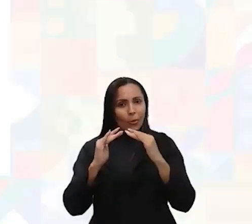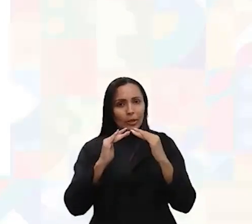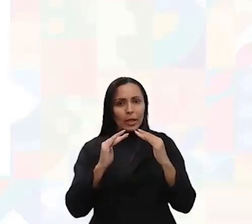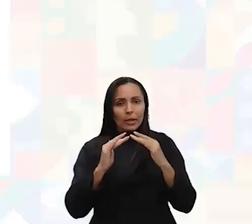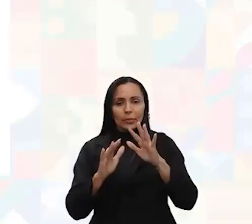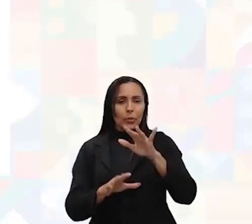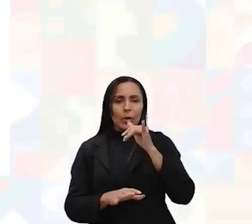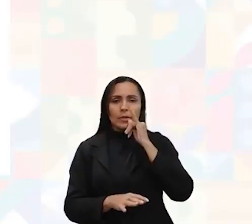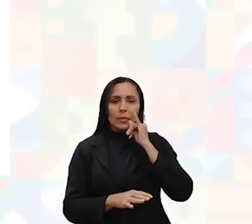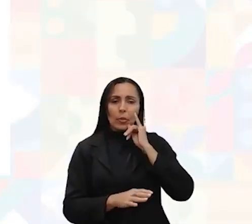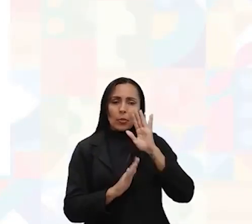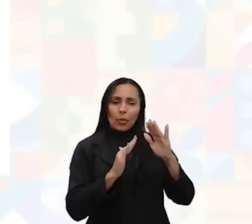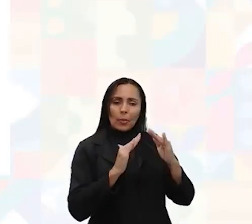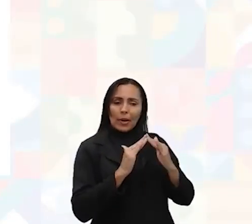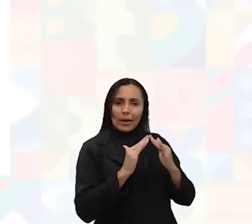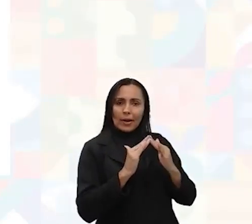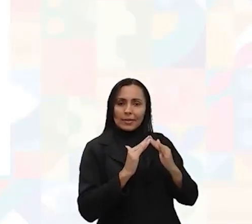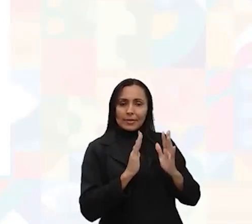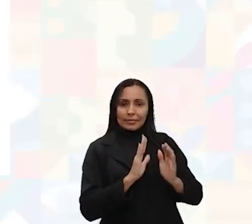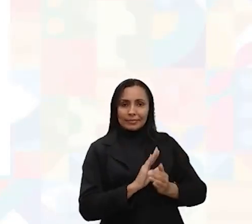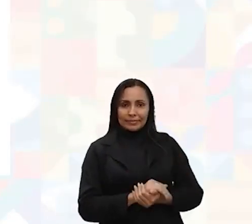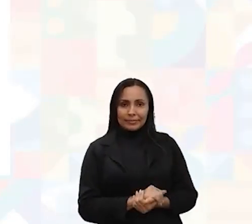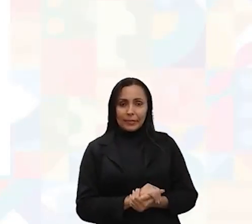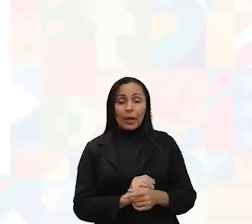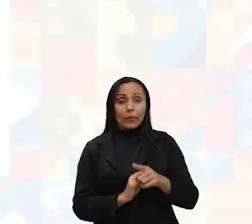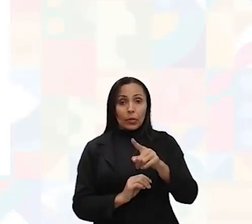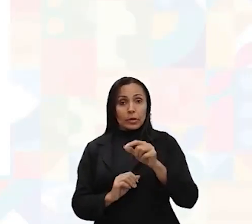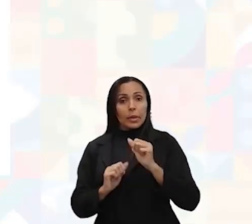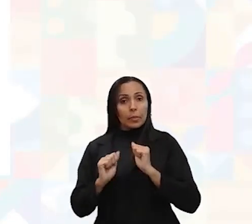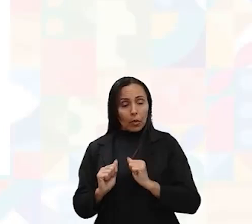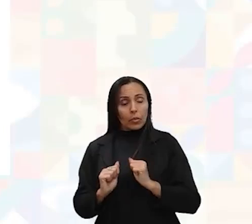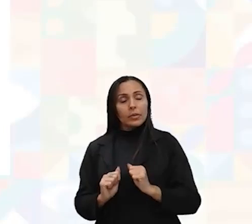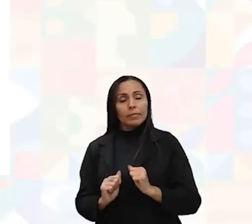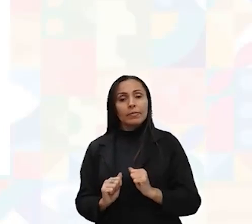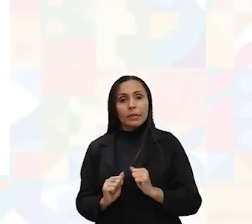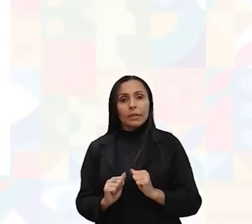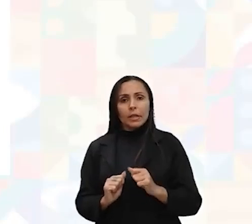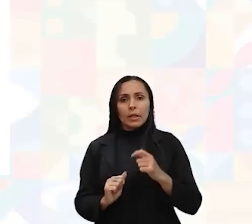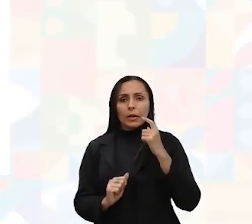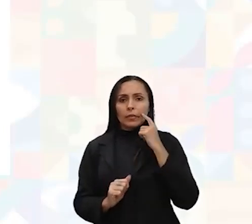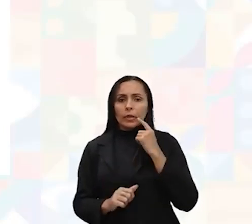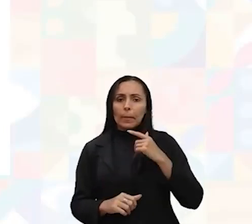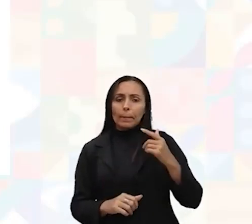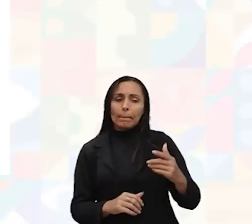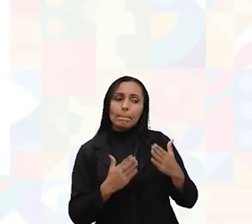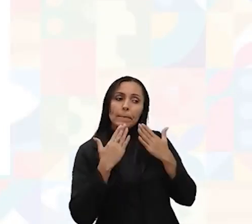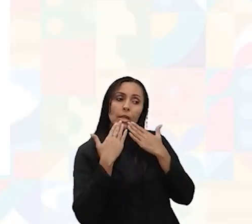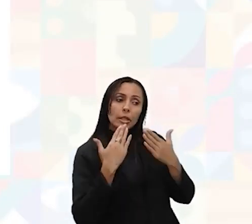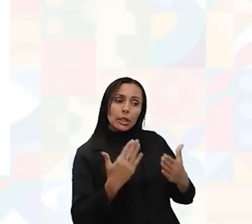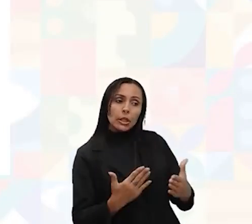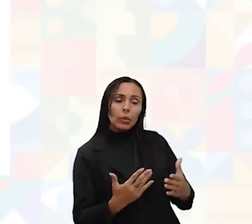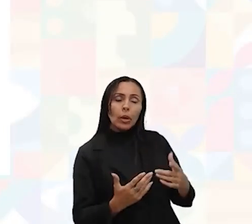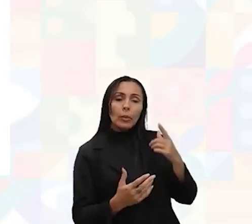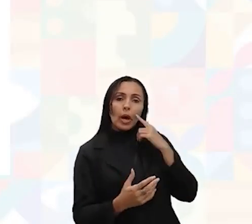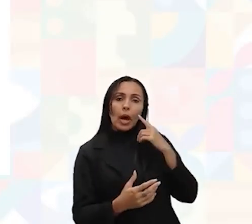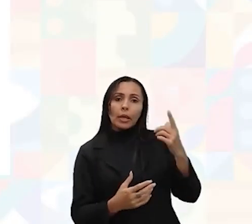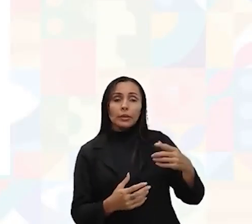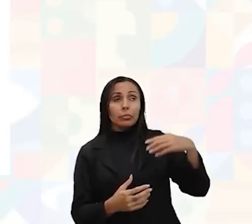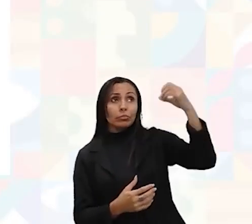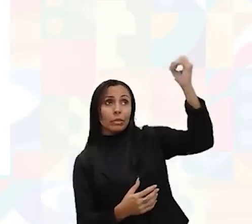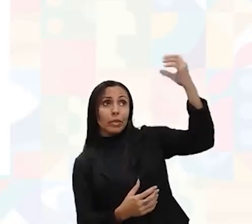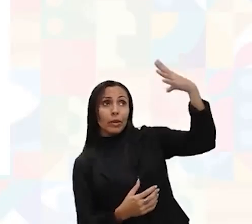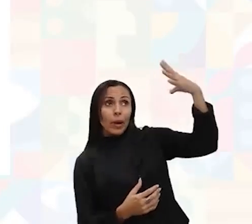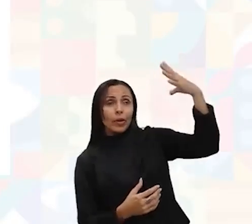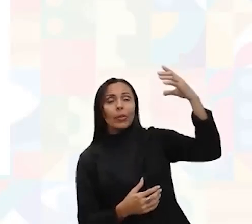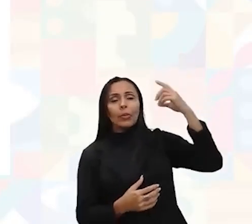por exemplo, né? Você pode solicitar um comando a ela de acender uma luz, apagar